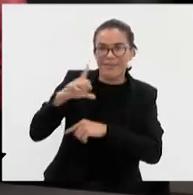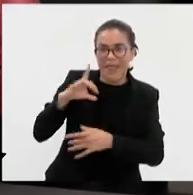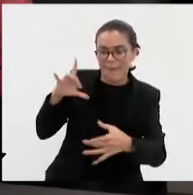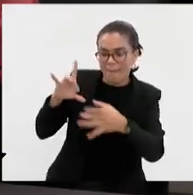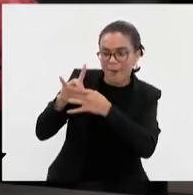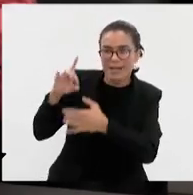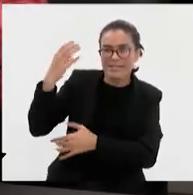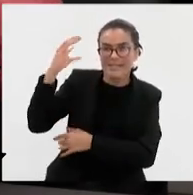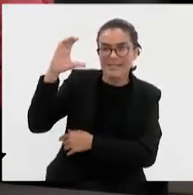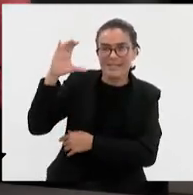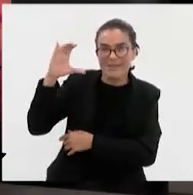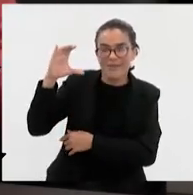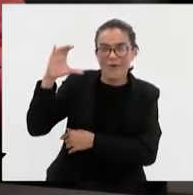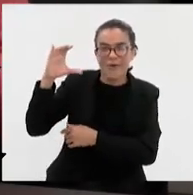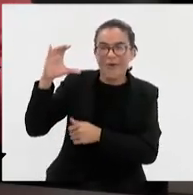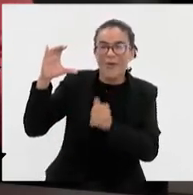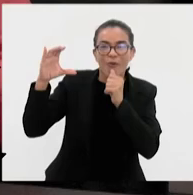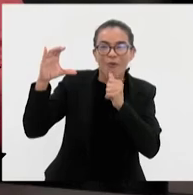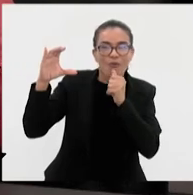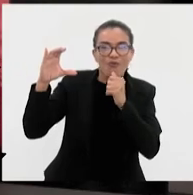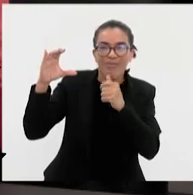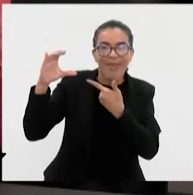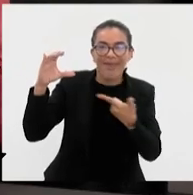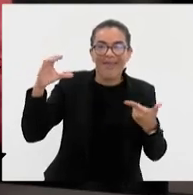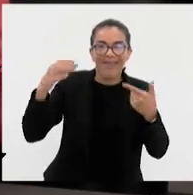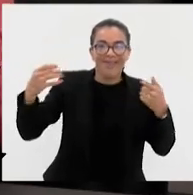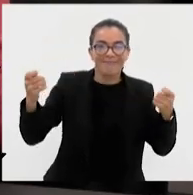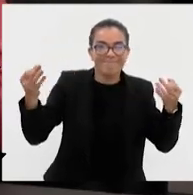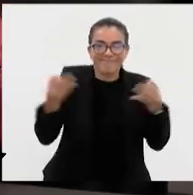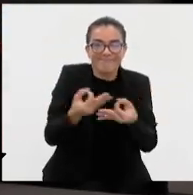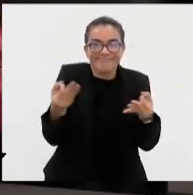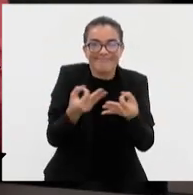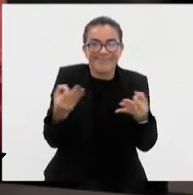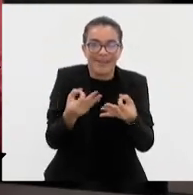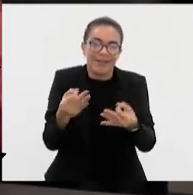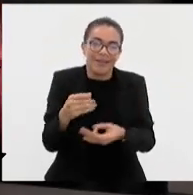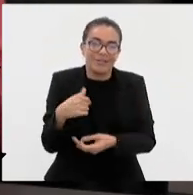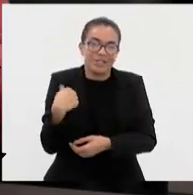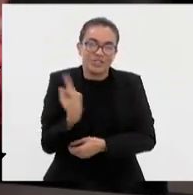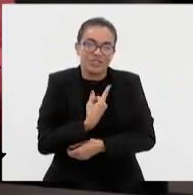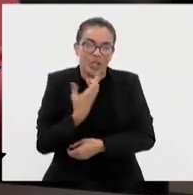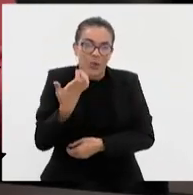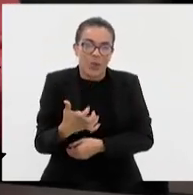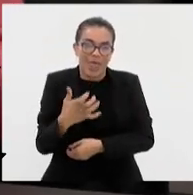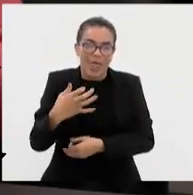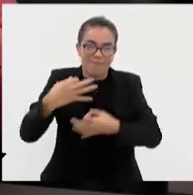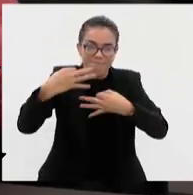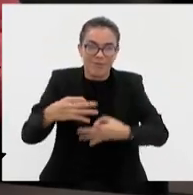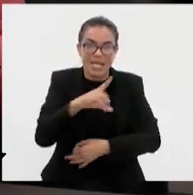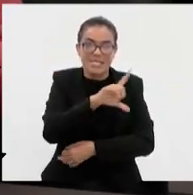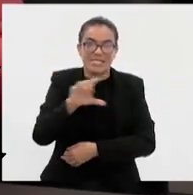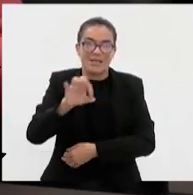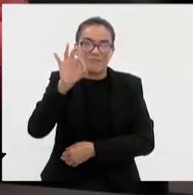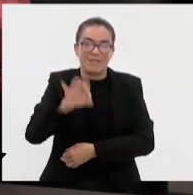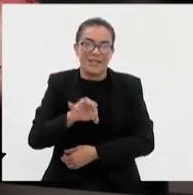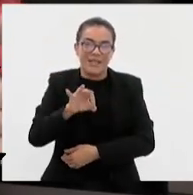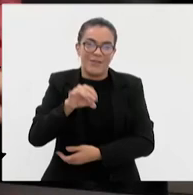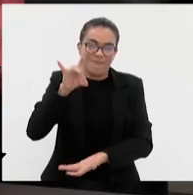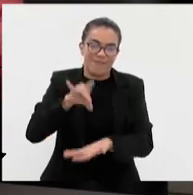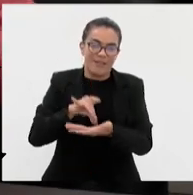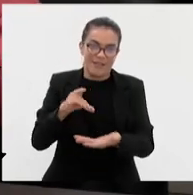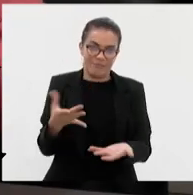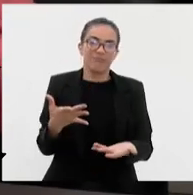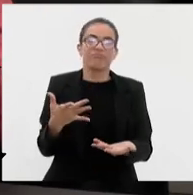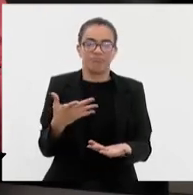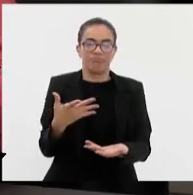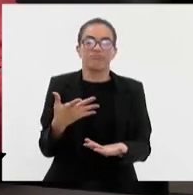e que ainda estão em construção. Então, por isso que a gente não quer ser dono da verdade. E aí eu falei que ia dar o voto distinto, de fato